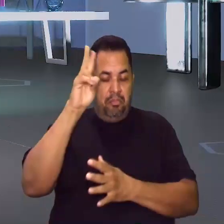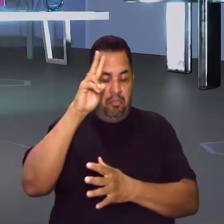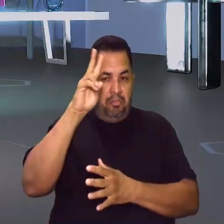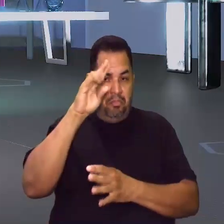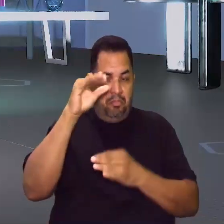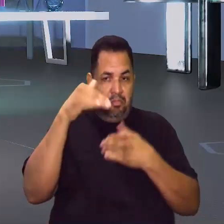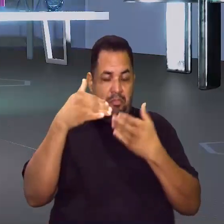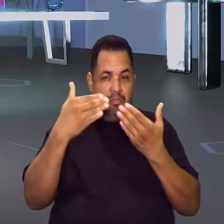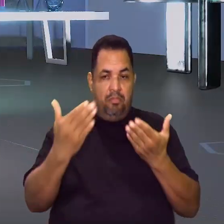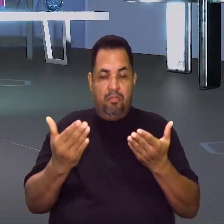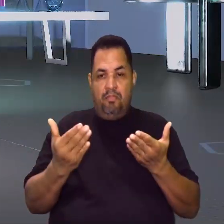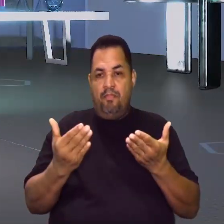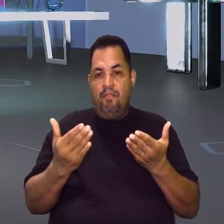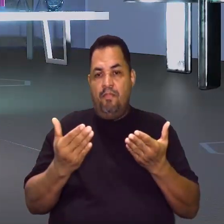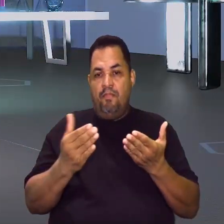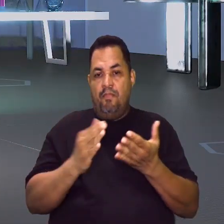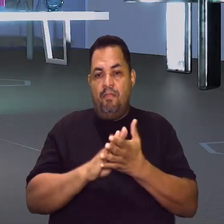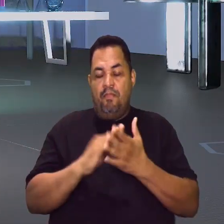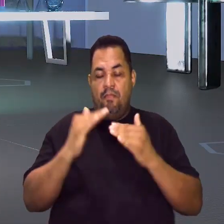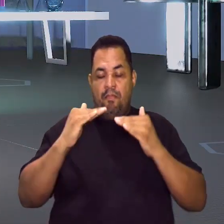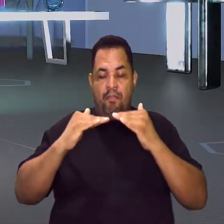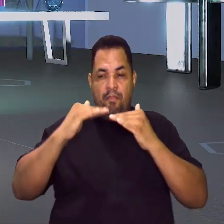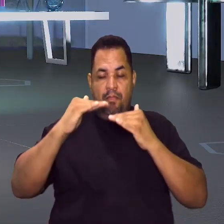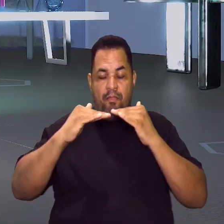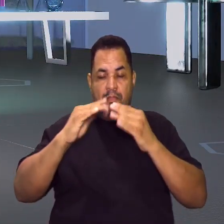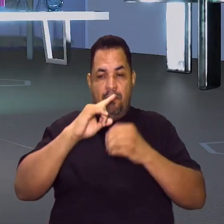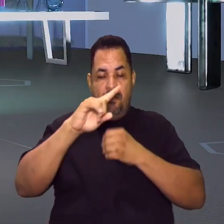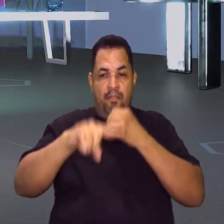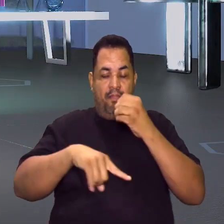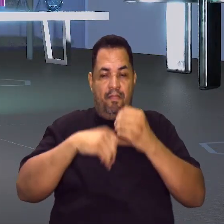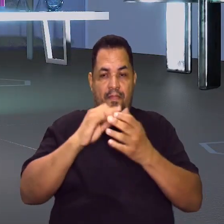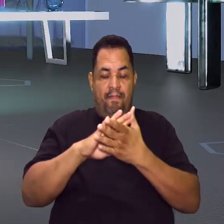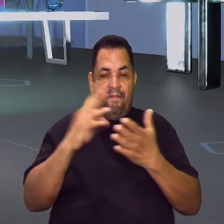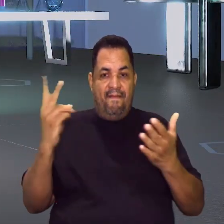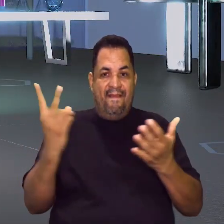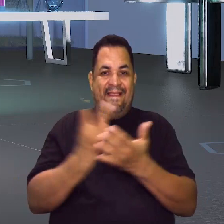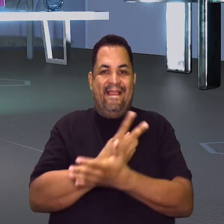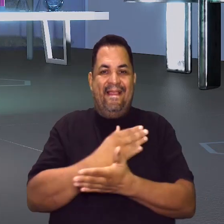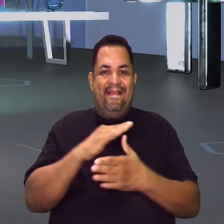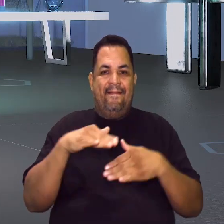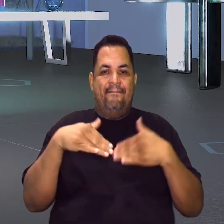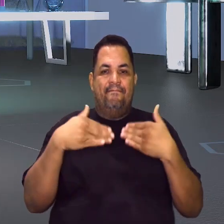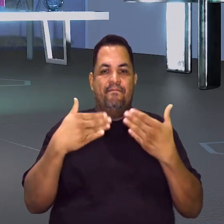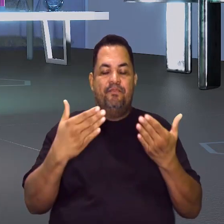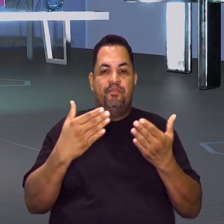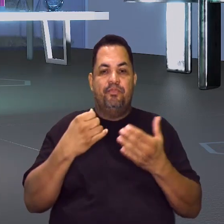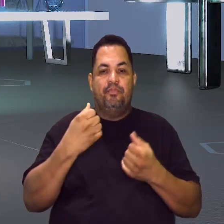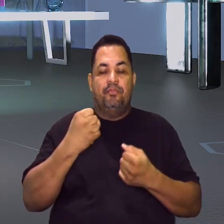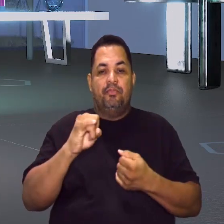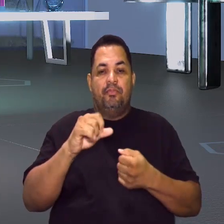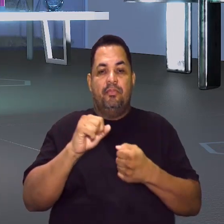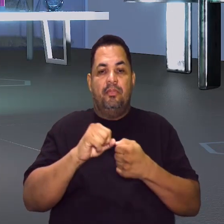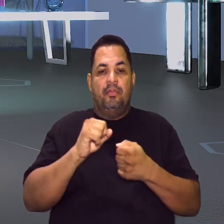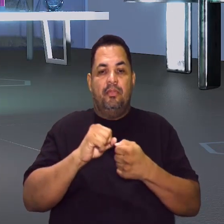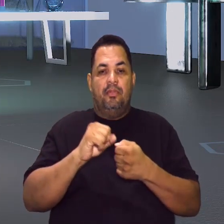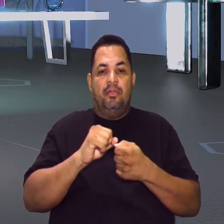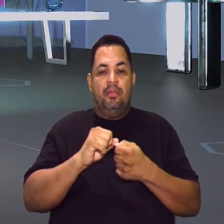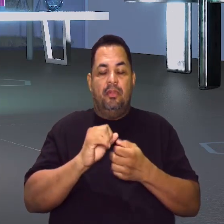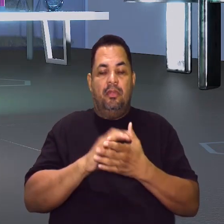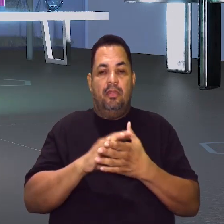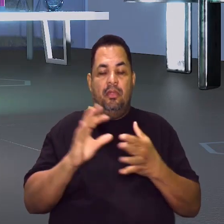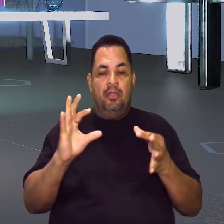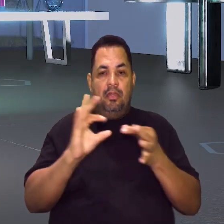que a estabilidade dos átomos só acontece se fizerem ligações